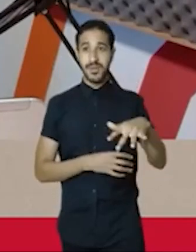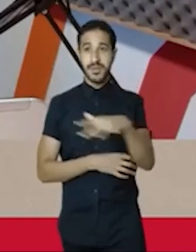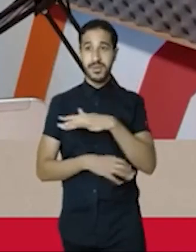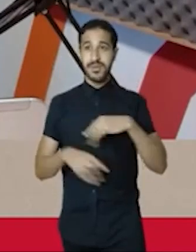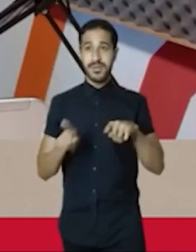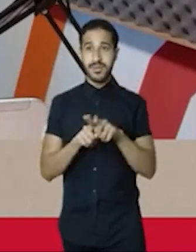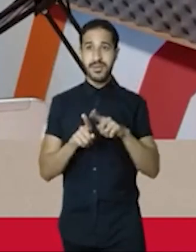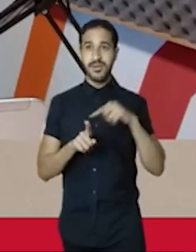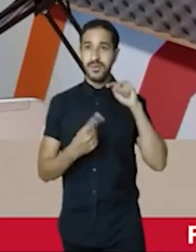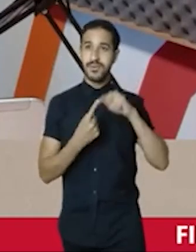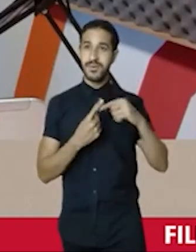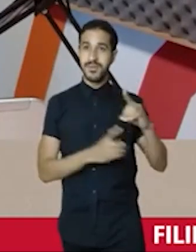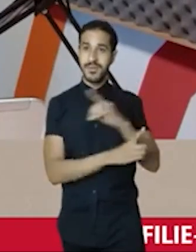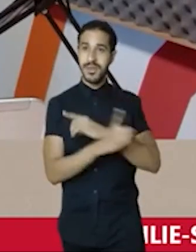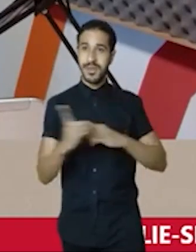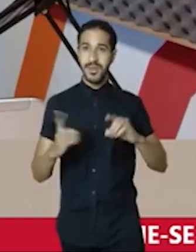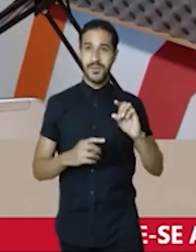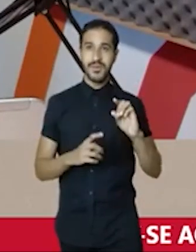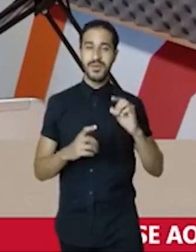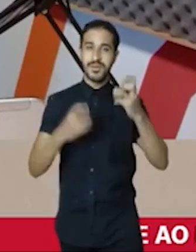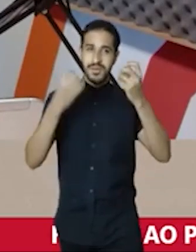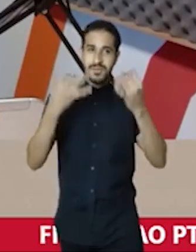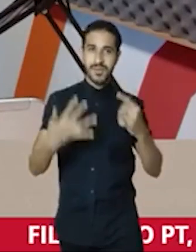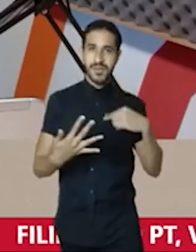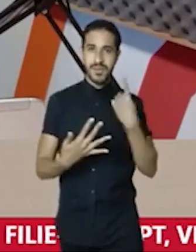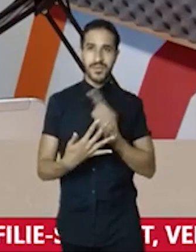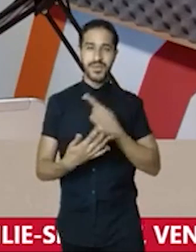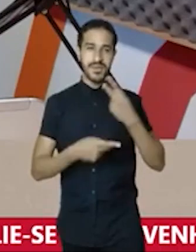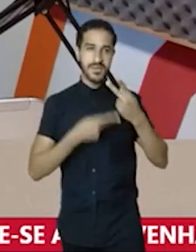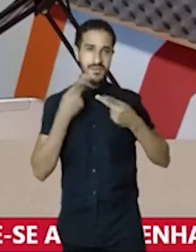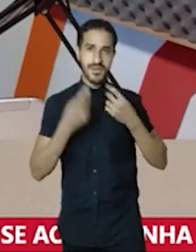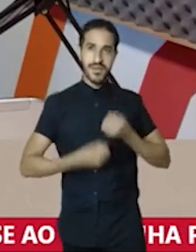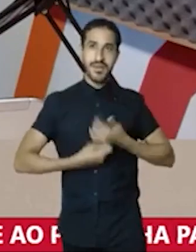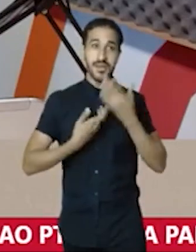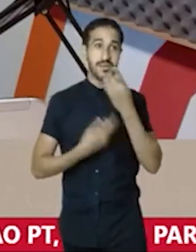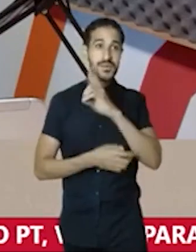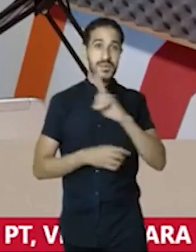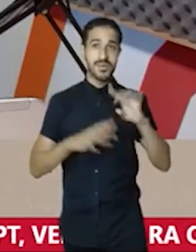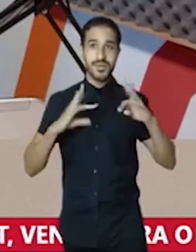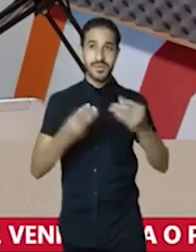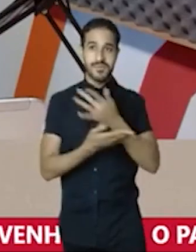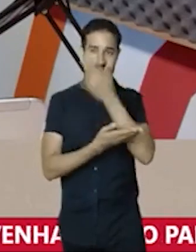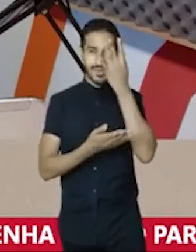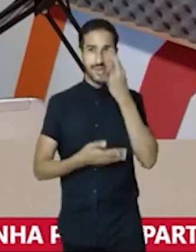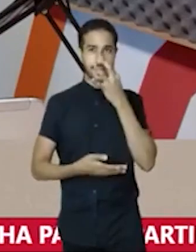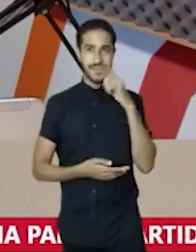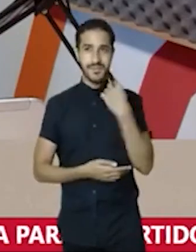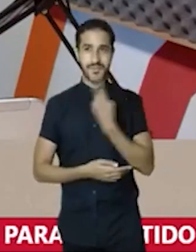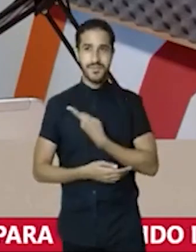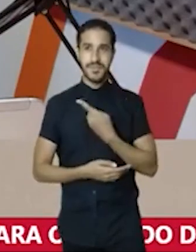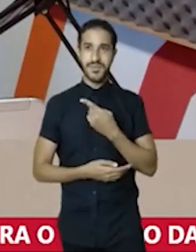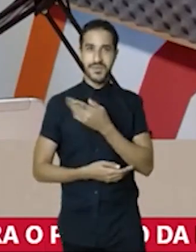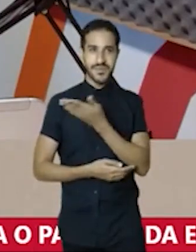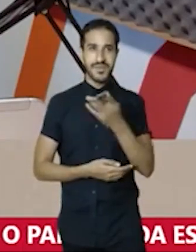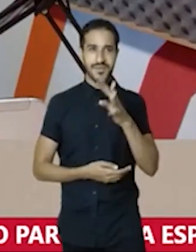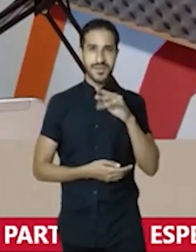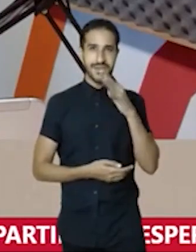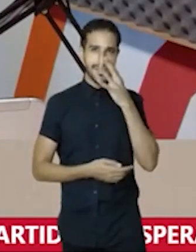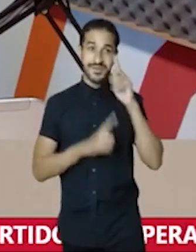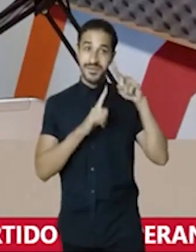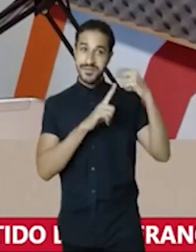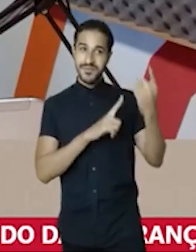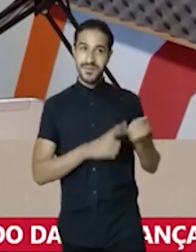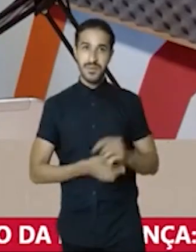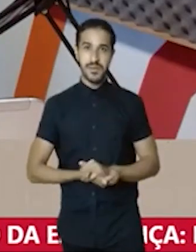também, né, para dialogar um pouquinho, falar um pouco das nossas pautas. E bom dia para todo mundo que está nos acompanhando e quem for nos acompanhar depois.